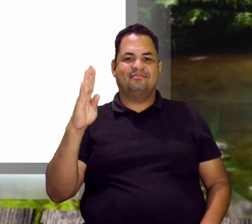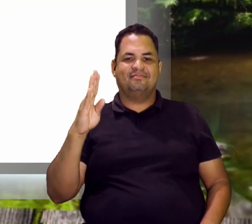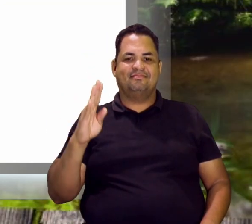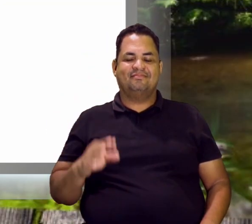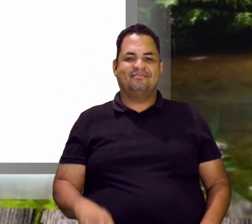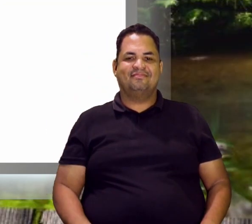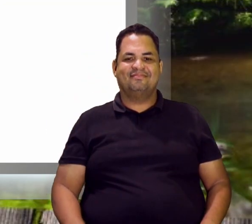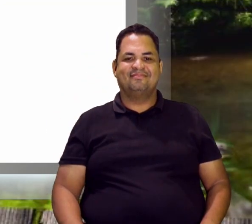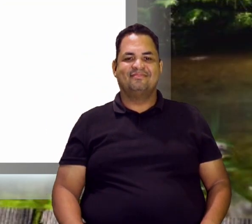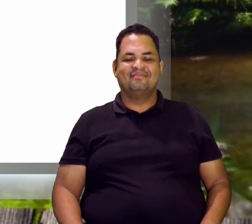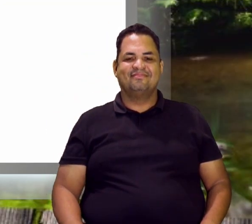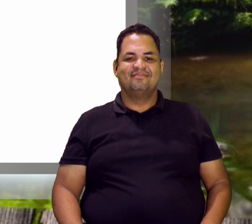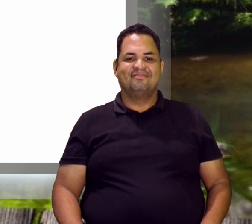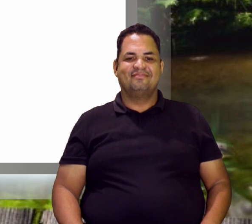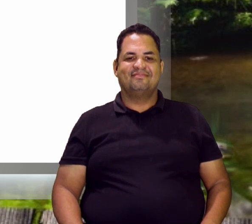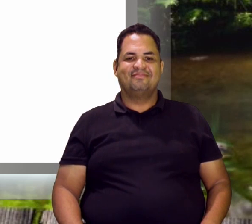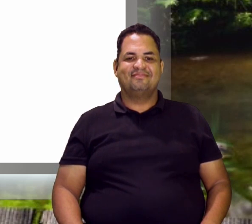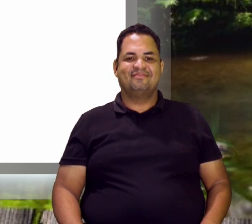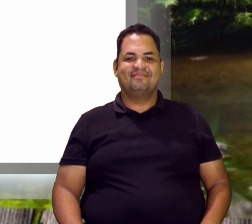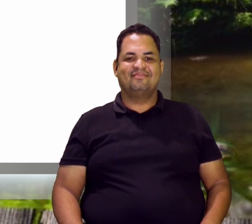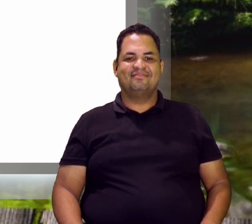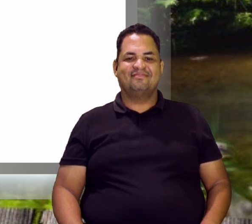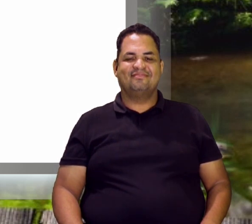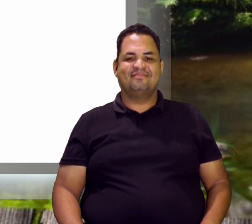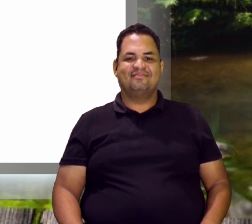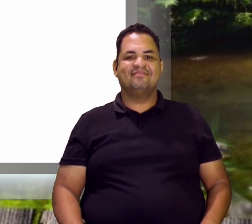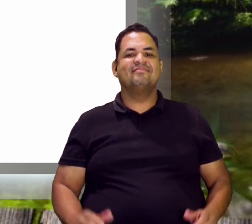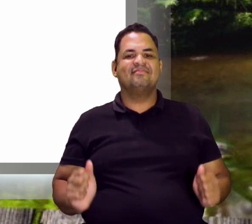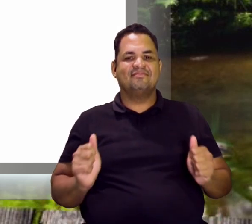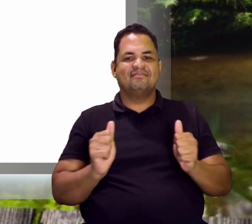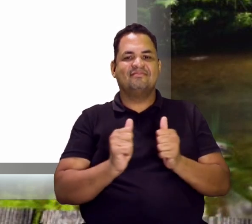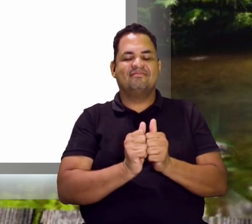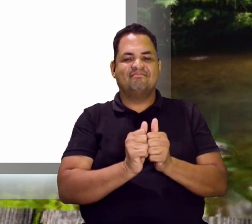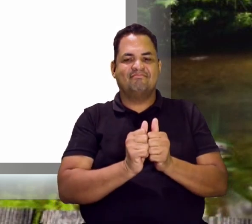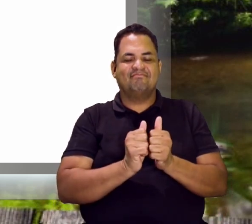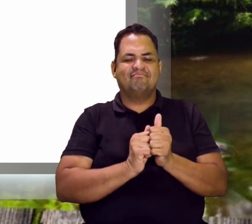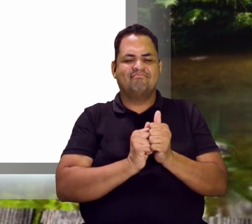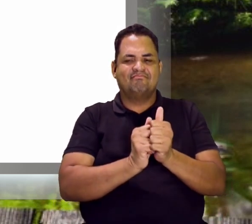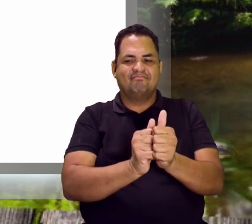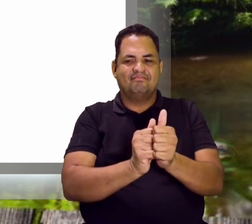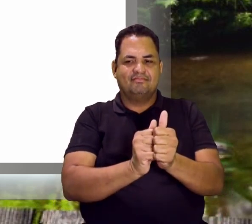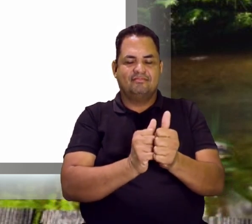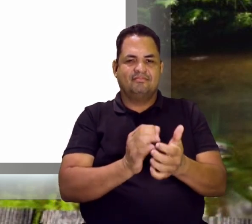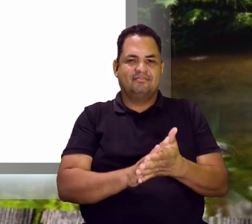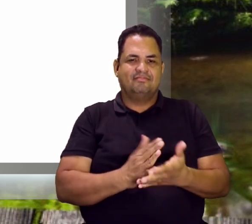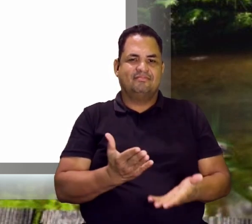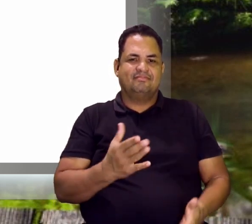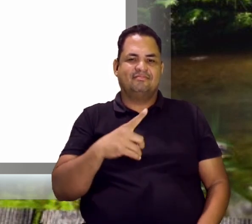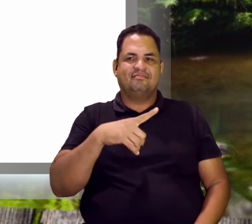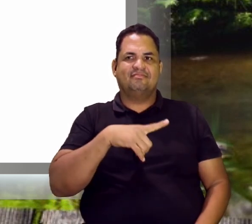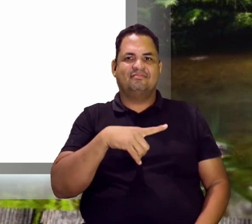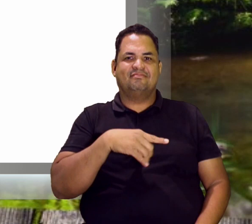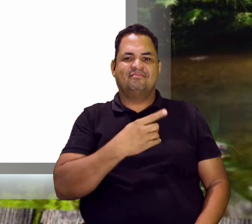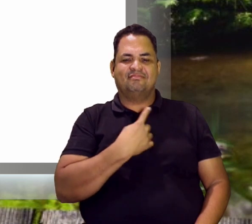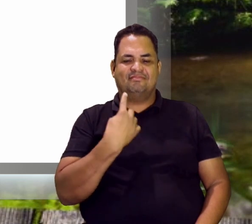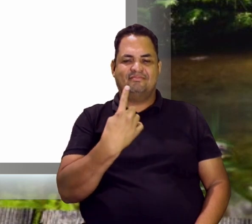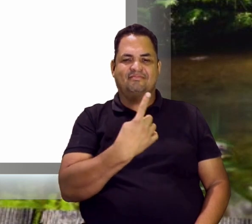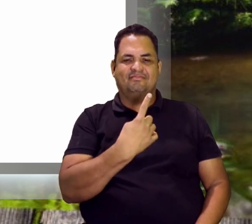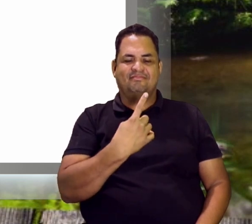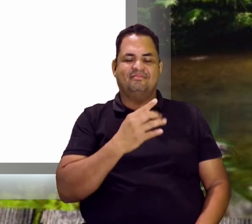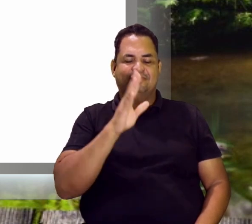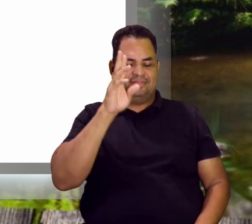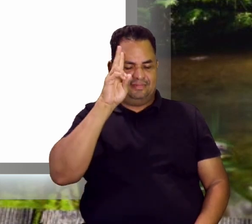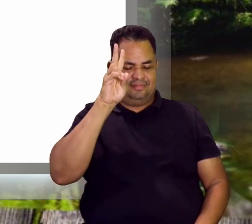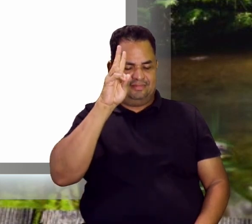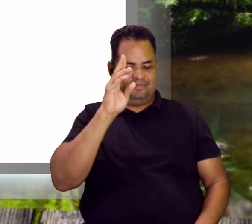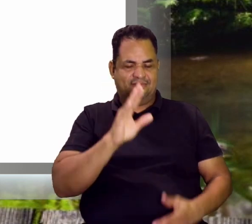falar filosofando, é biologando. Eles estão conosco, né? Lembra que a gente falou das teorias,